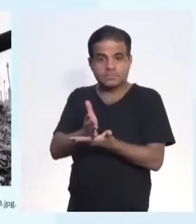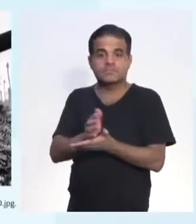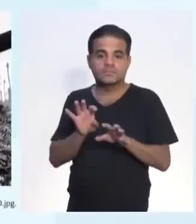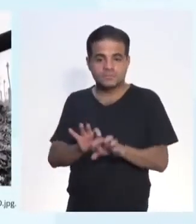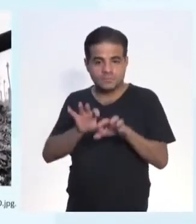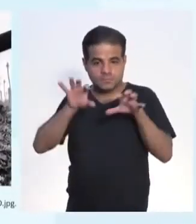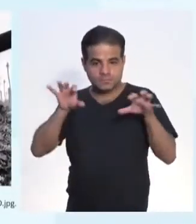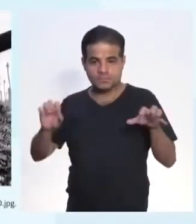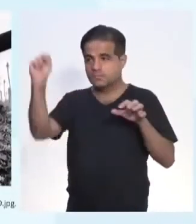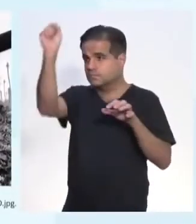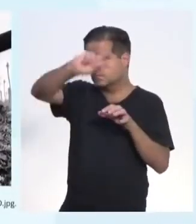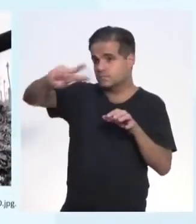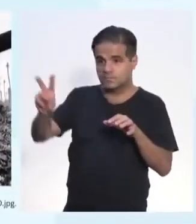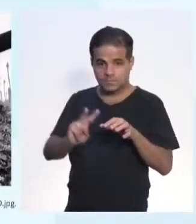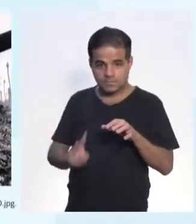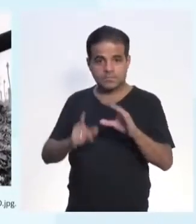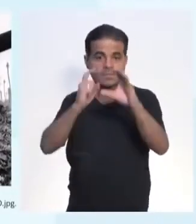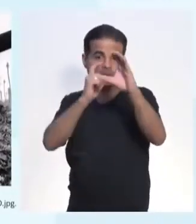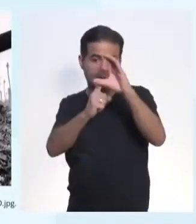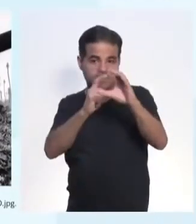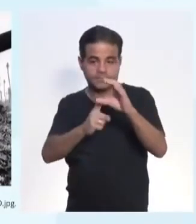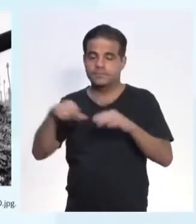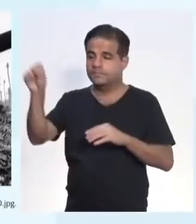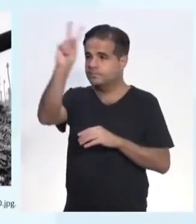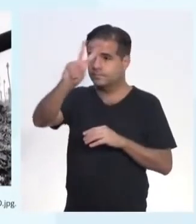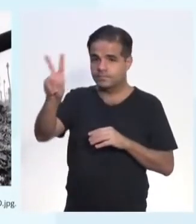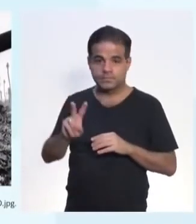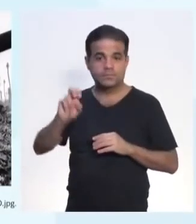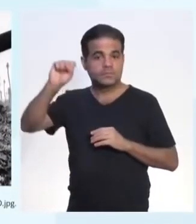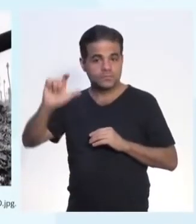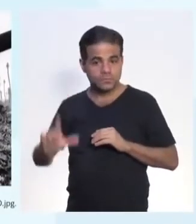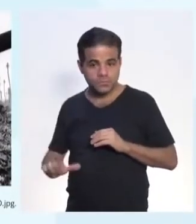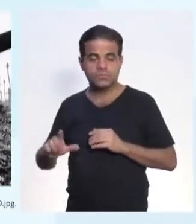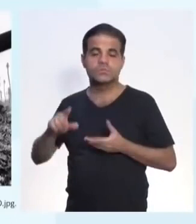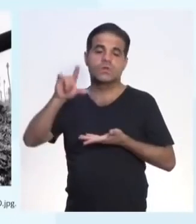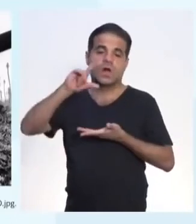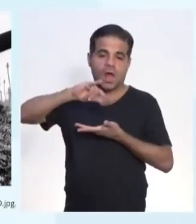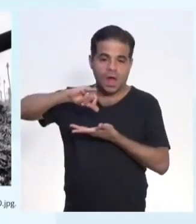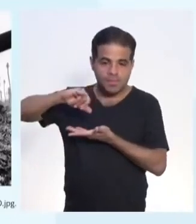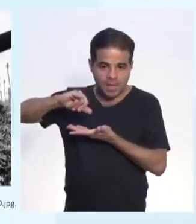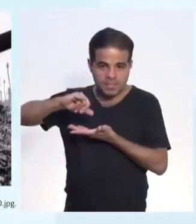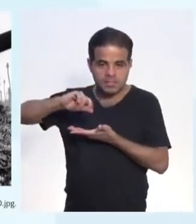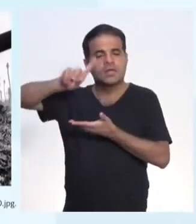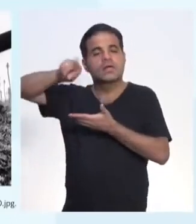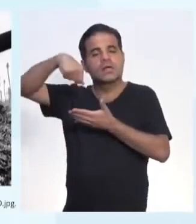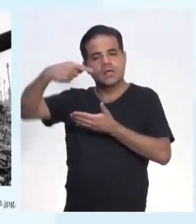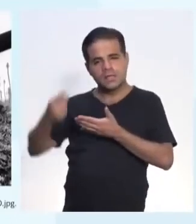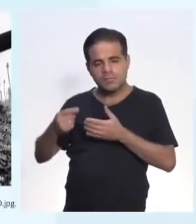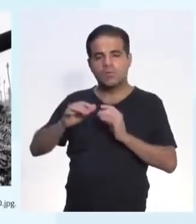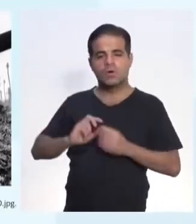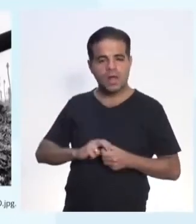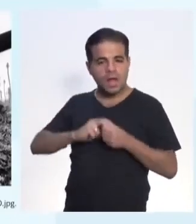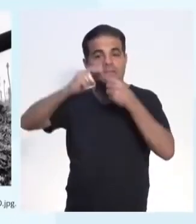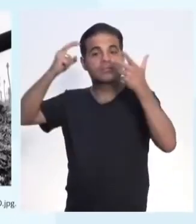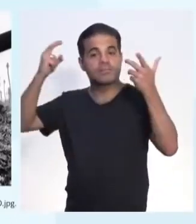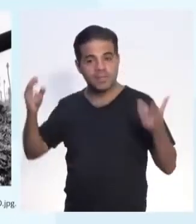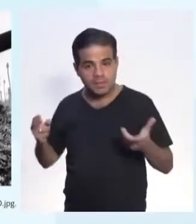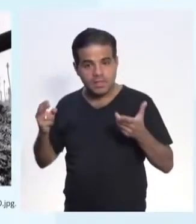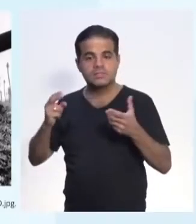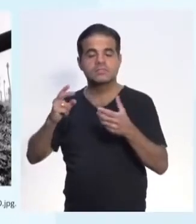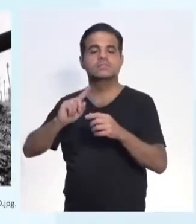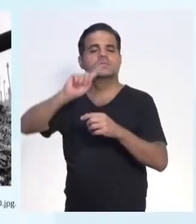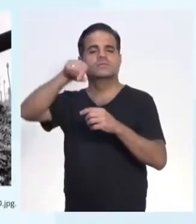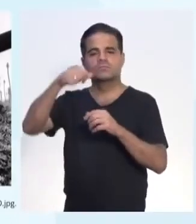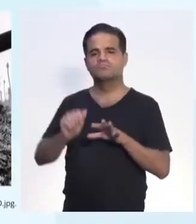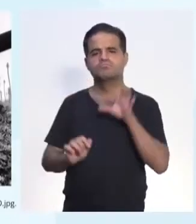nações, Vietnã do Norte comunista, Vietnã do Sul capitalista, e após a independência, né, ou seja,